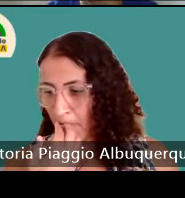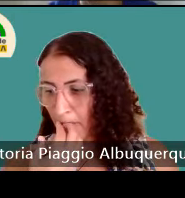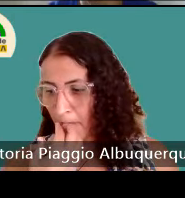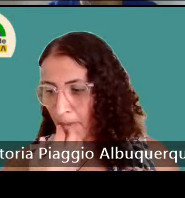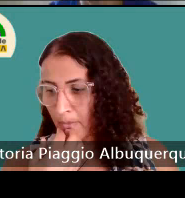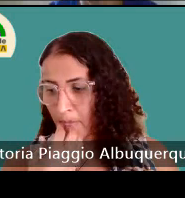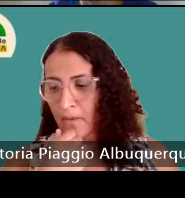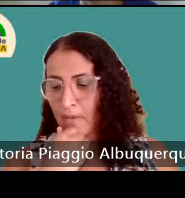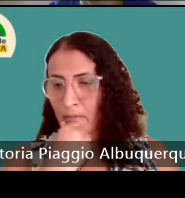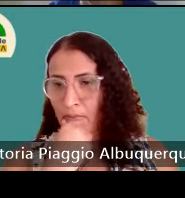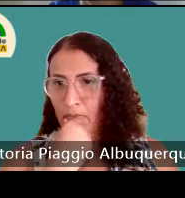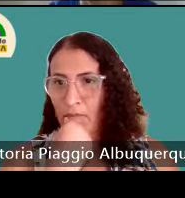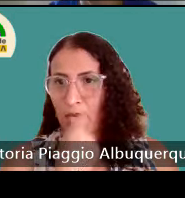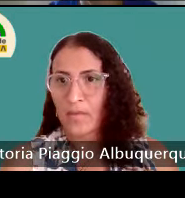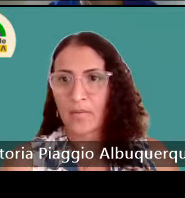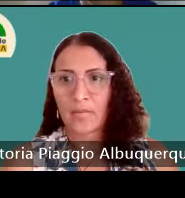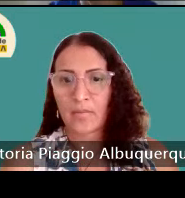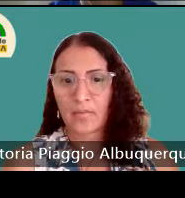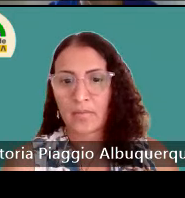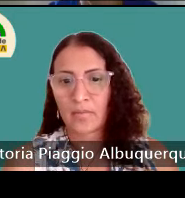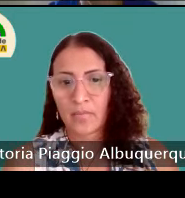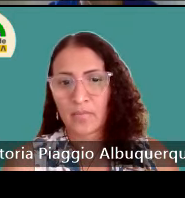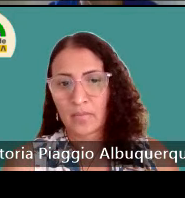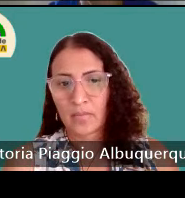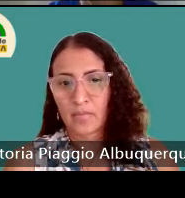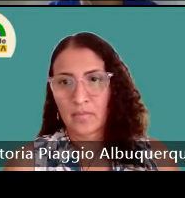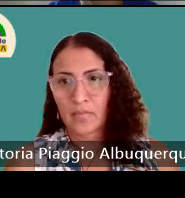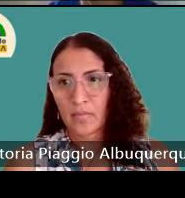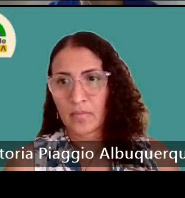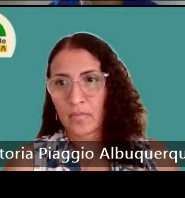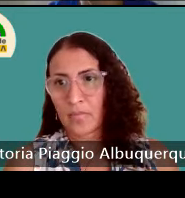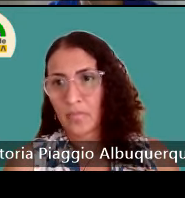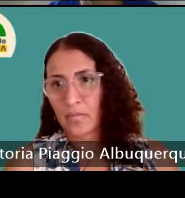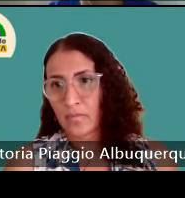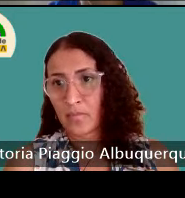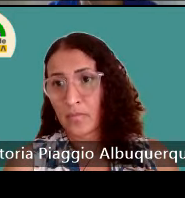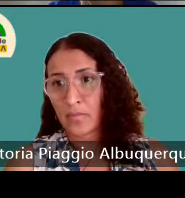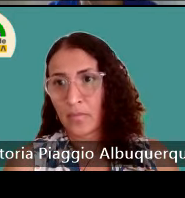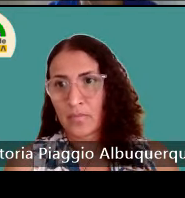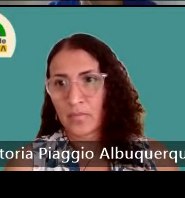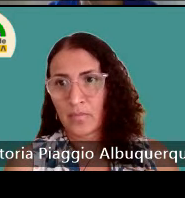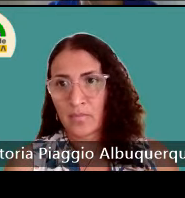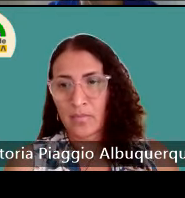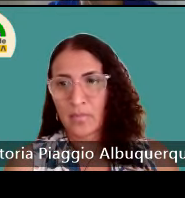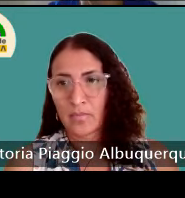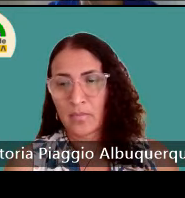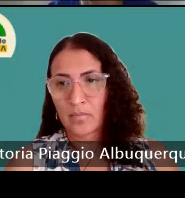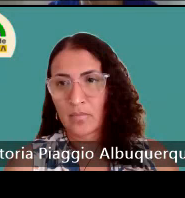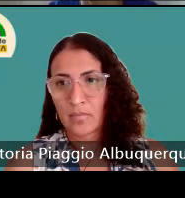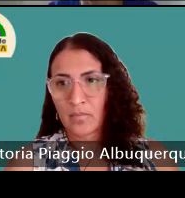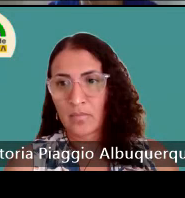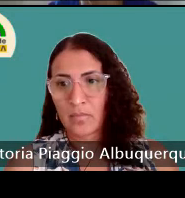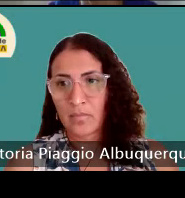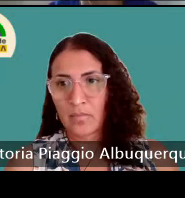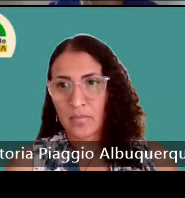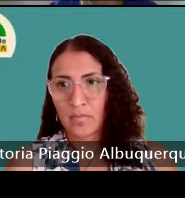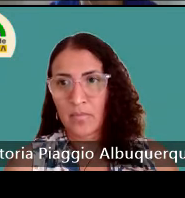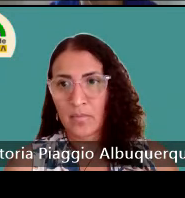eh elas devem ser elaboradas na verdade sem ser em valores jurídicos abstratos né quando elas forem